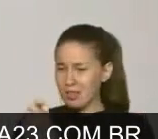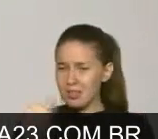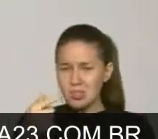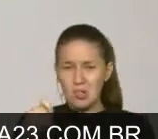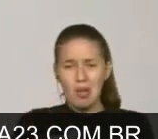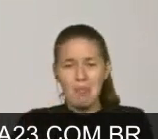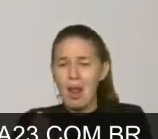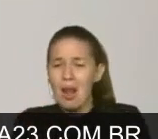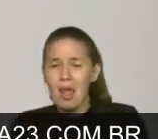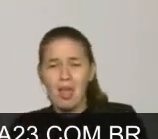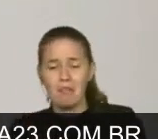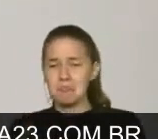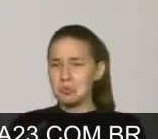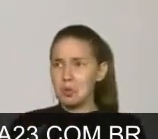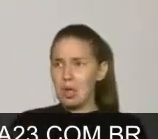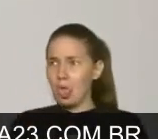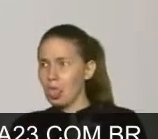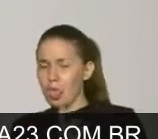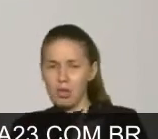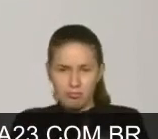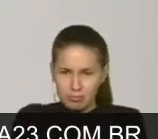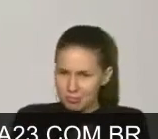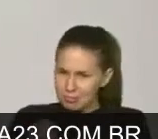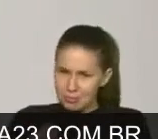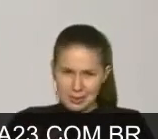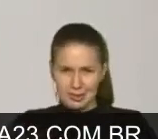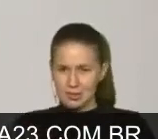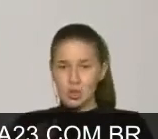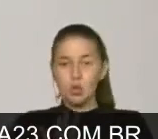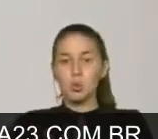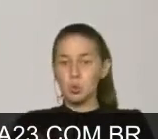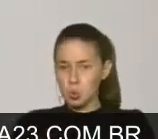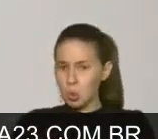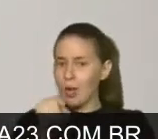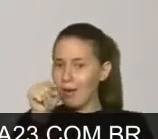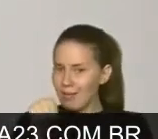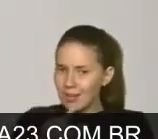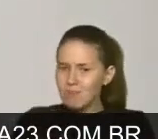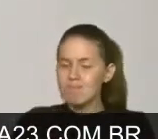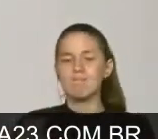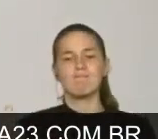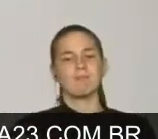leves e transitórias, não há por que temer a vacinação. A doença, sim, é o temor a ser combatido.